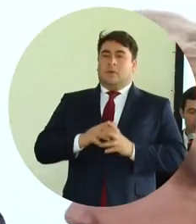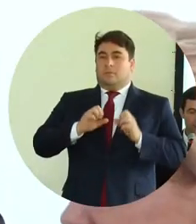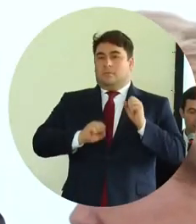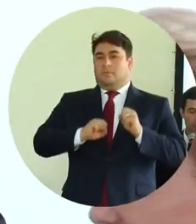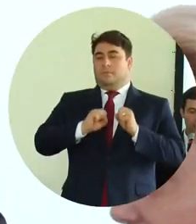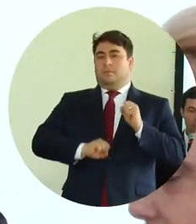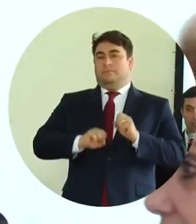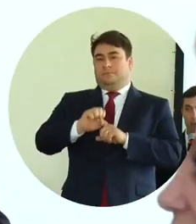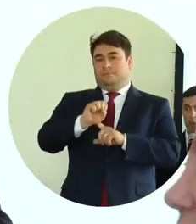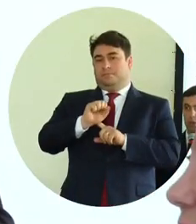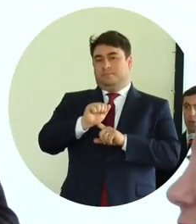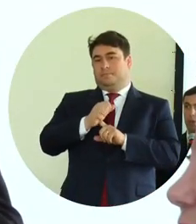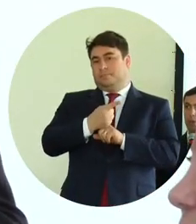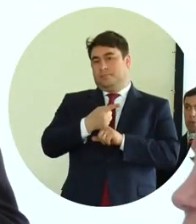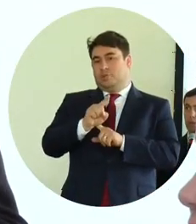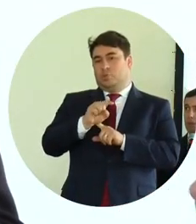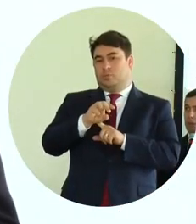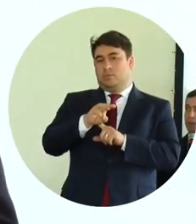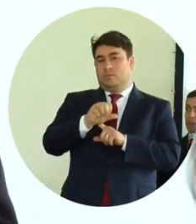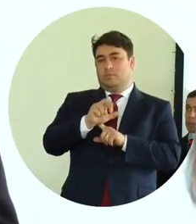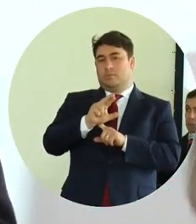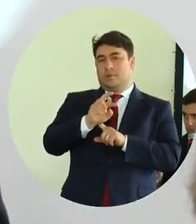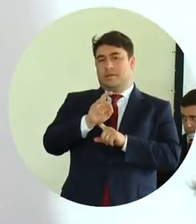Empresa São Martinho.